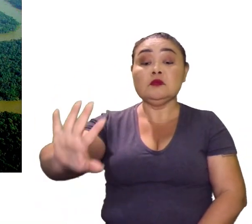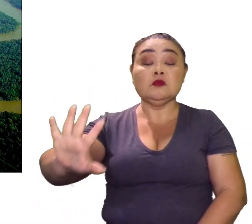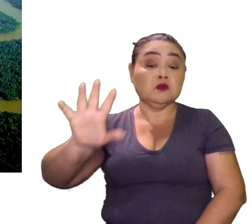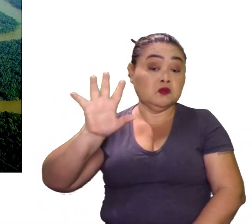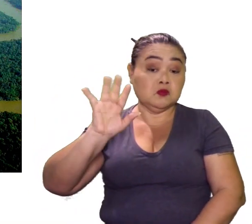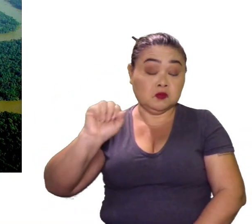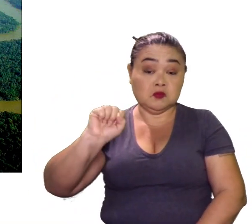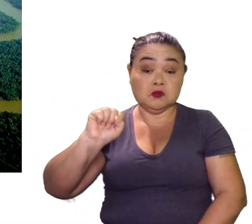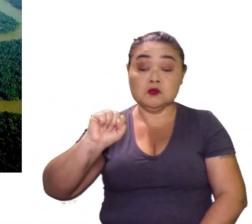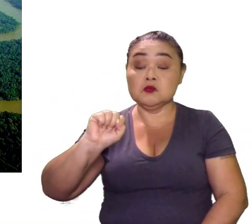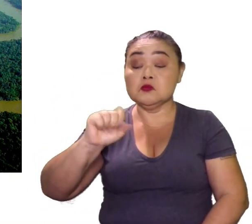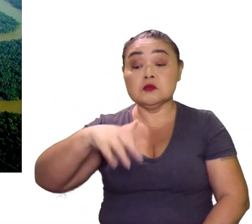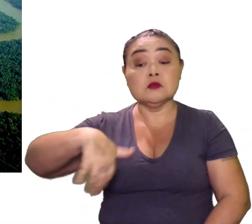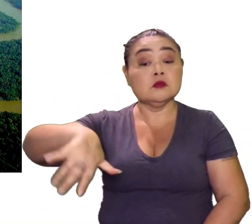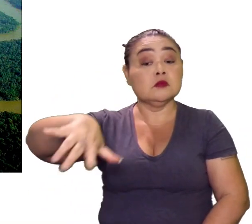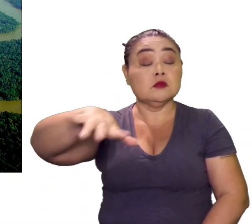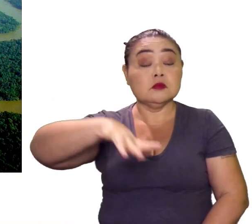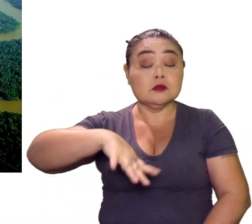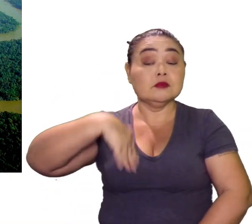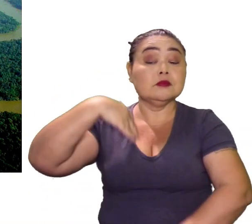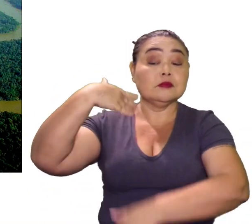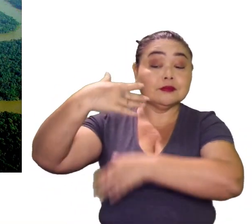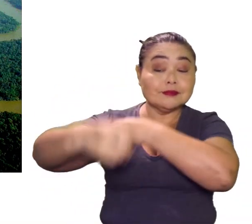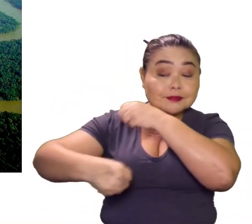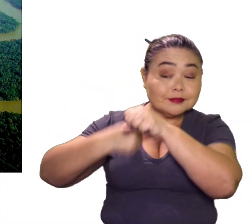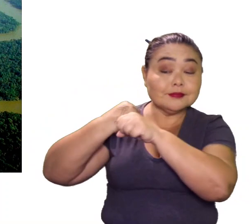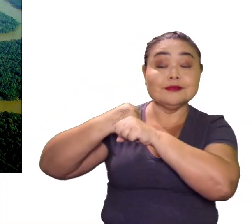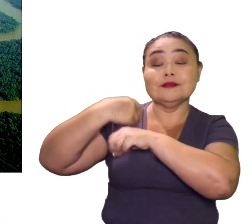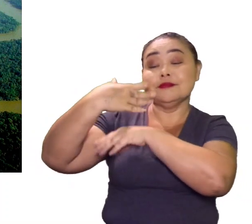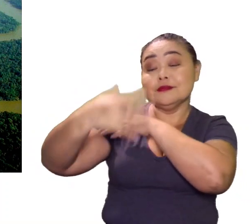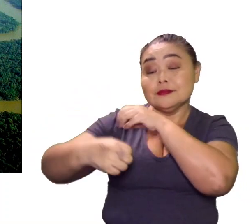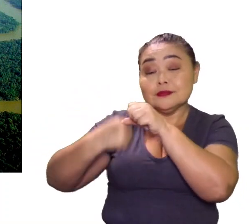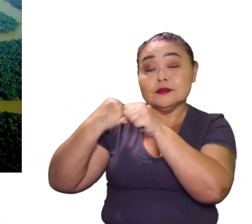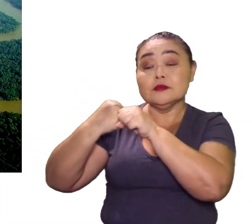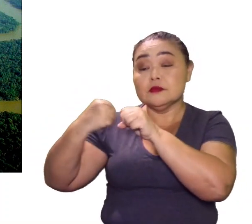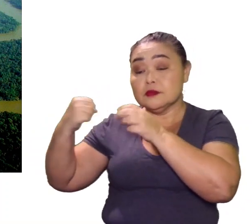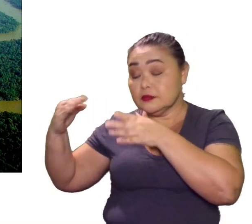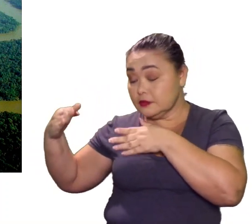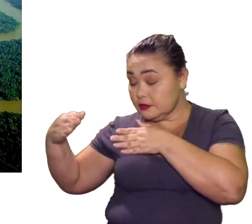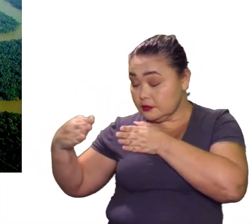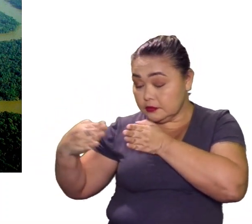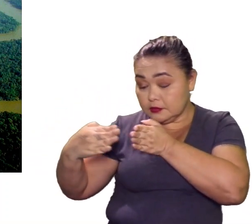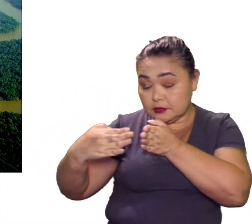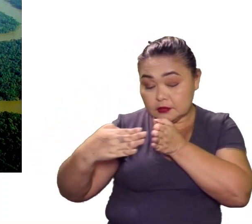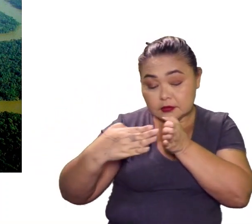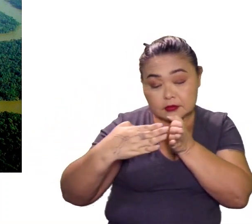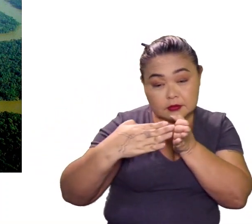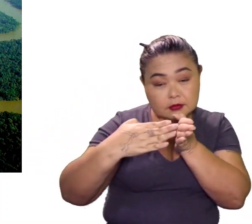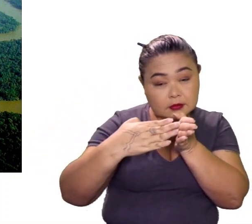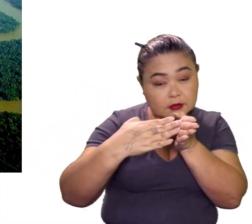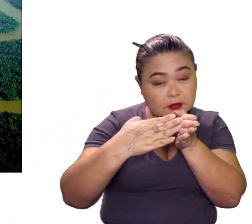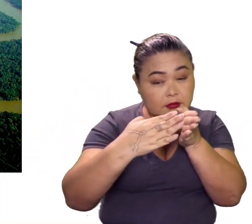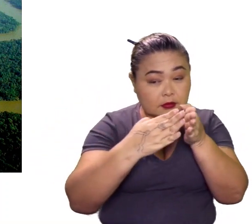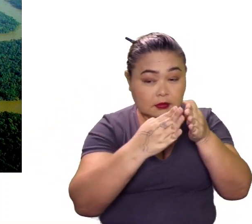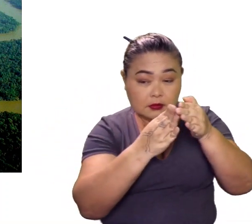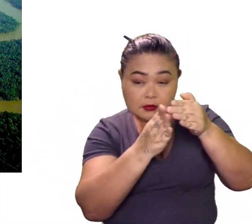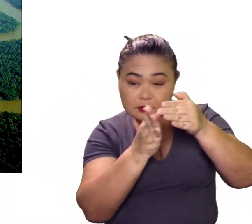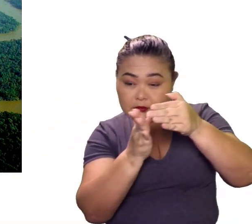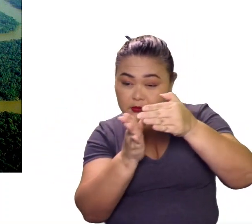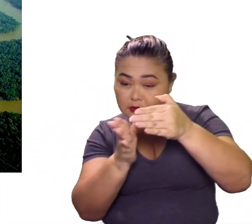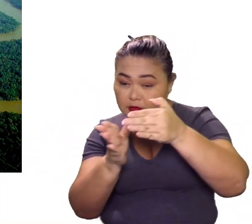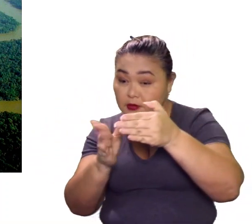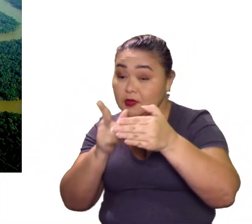Carlinhos. Milhares e milhares de anos. Olha só essa curva do rio. Vai entrando aqui na floresta, vai